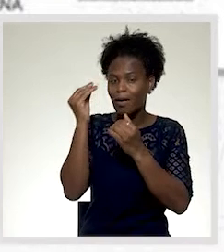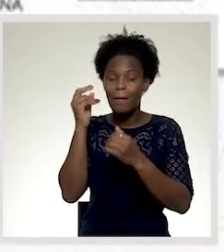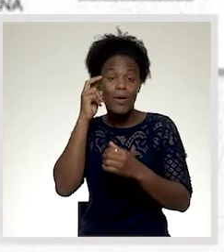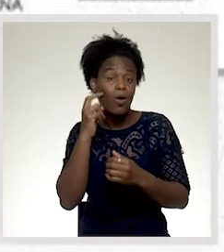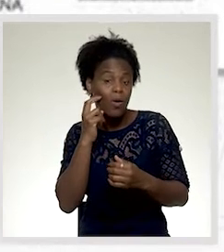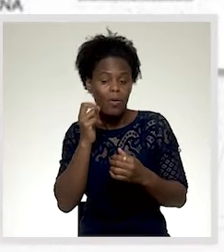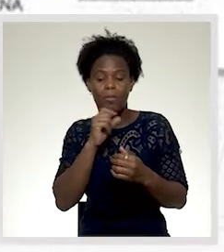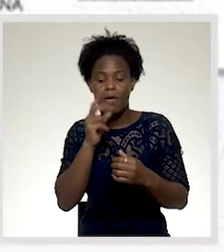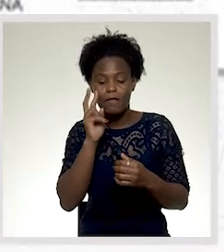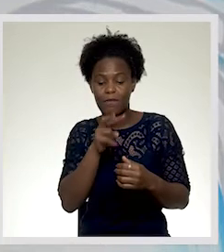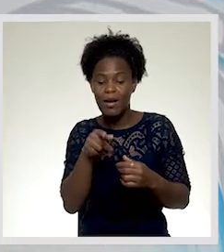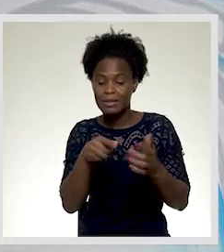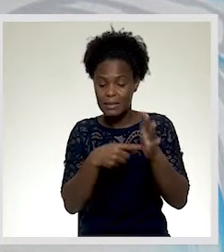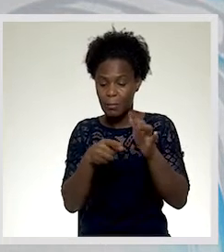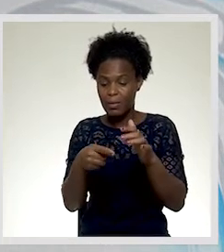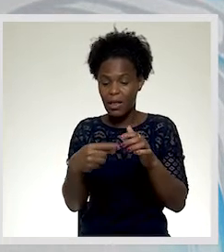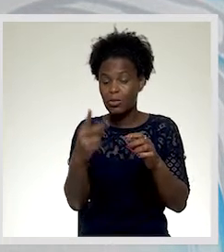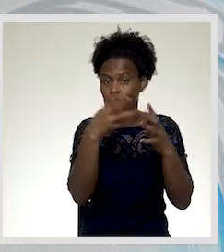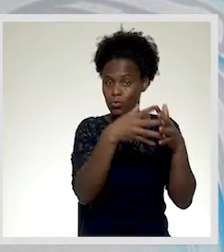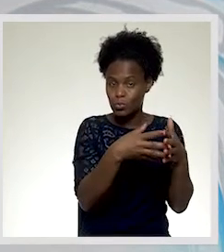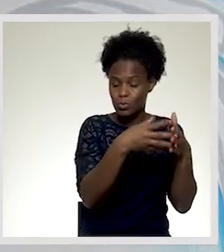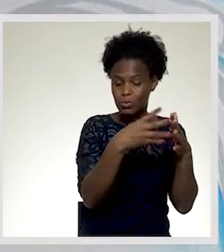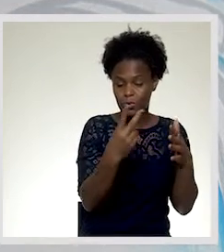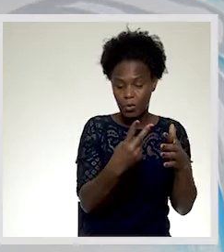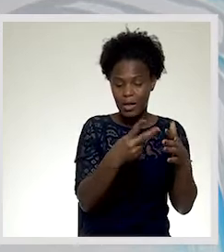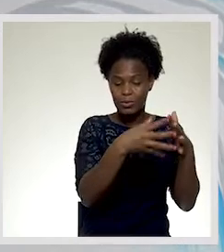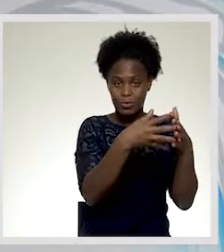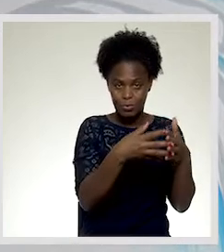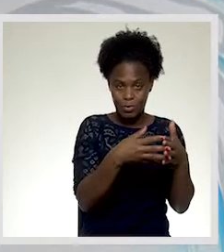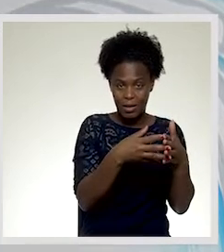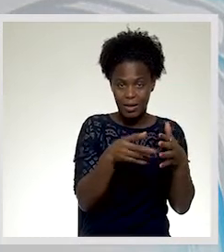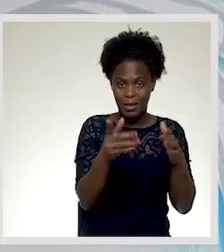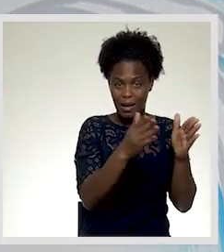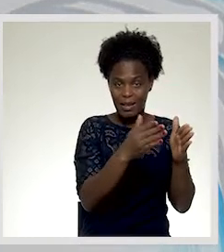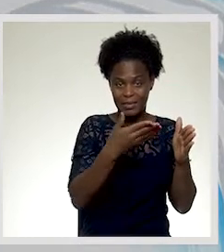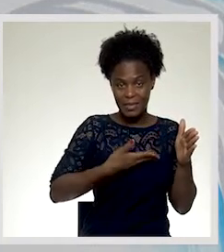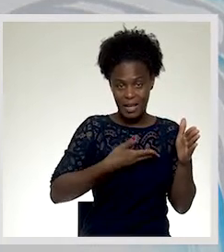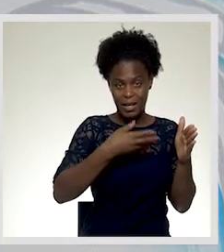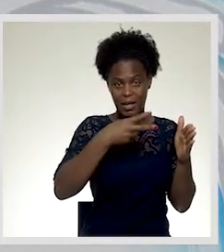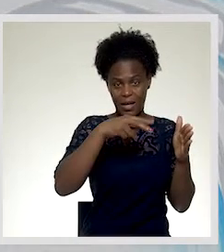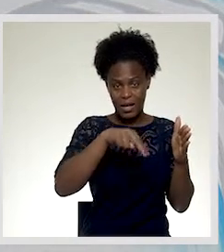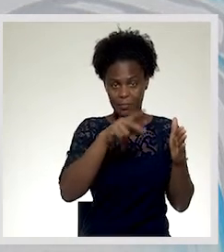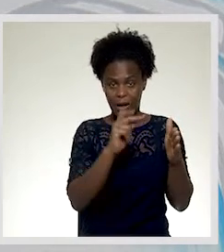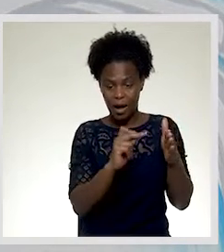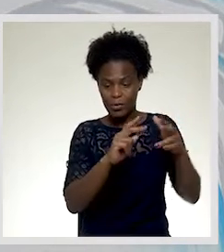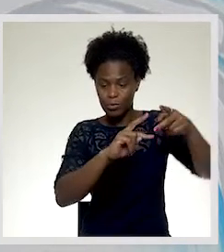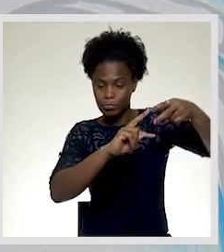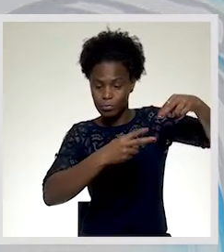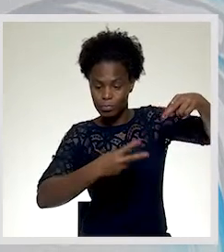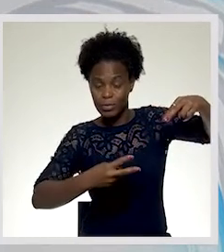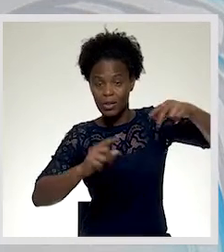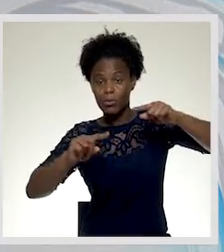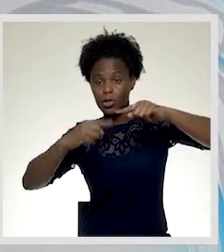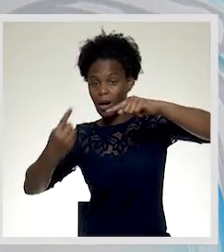informação biológica. Podem ver aqui nós temos as duas estruturas. Temos aqui a estrutura do DNA, não é?